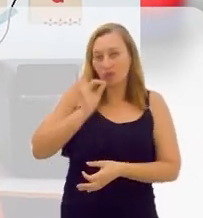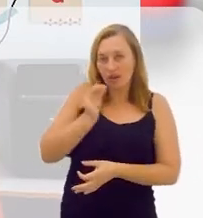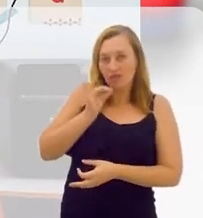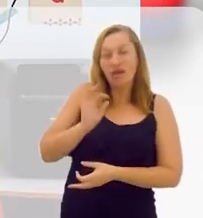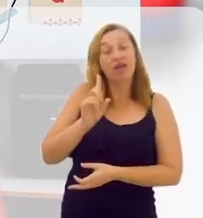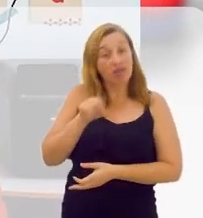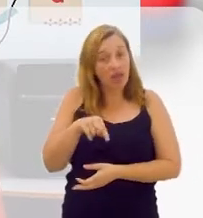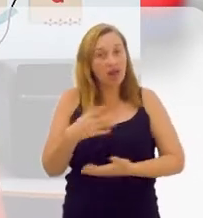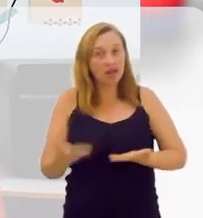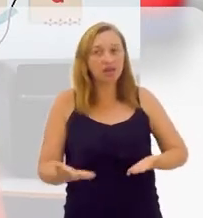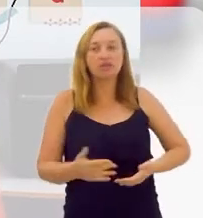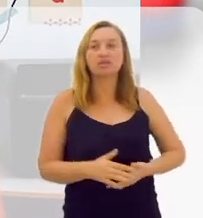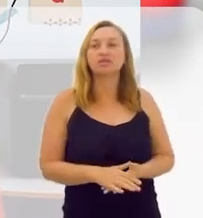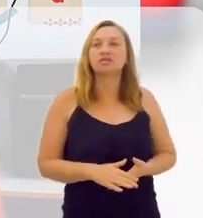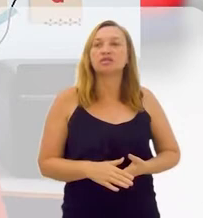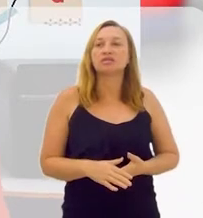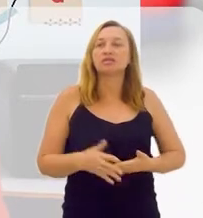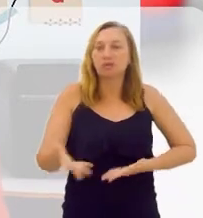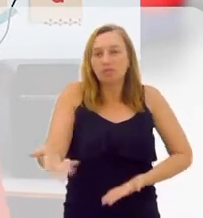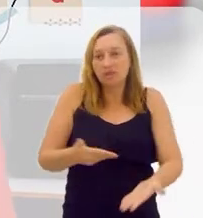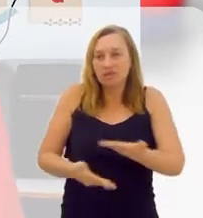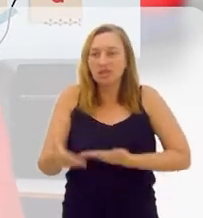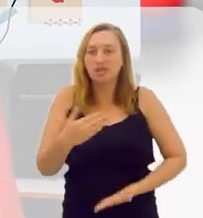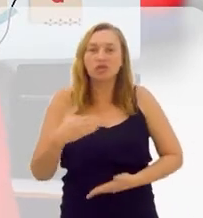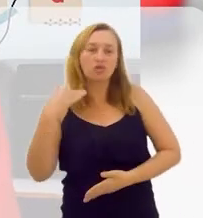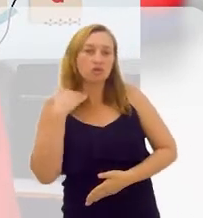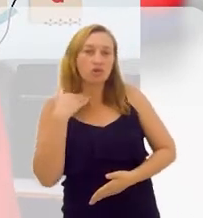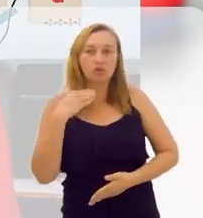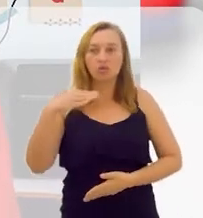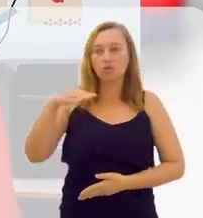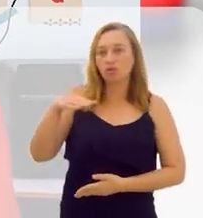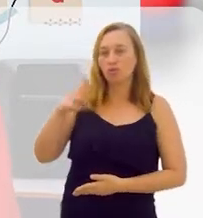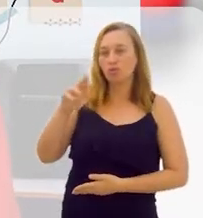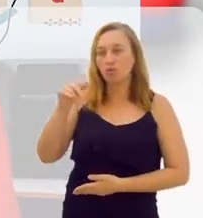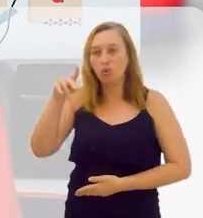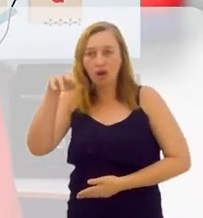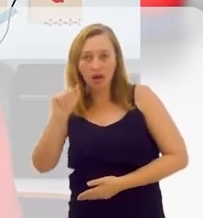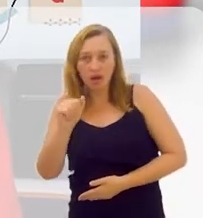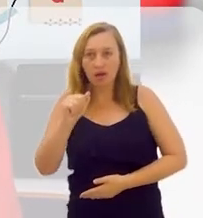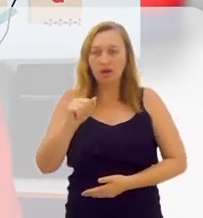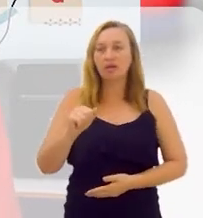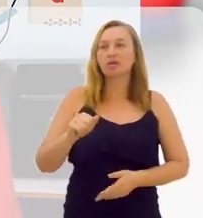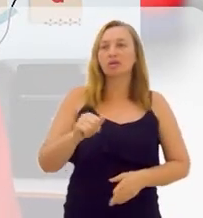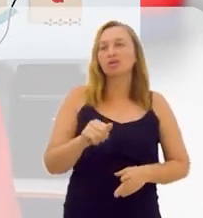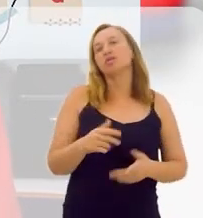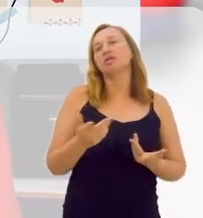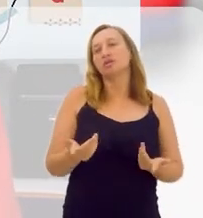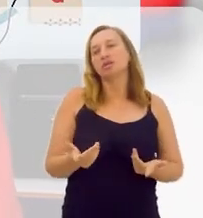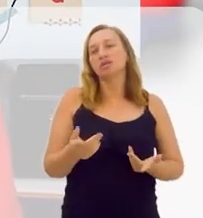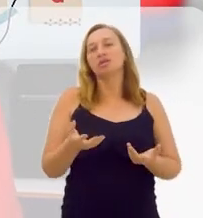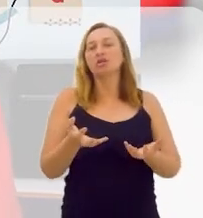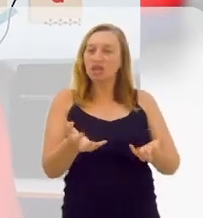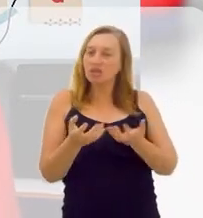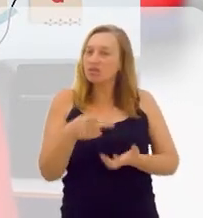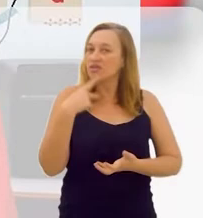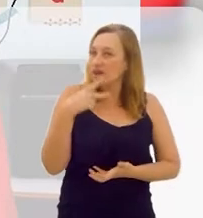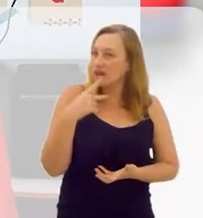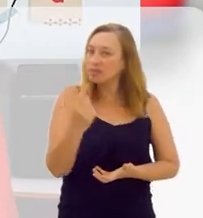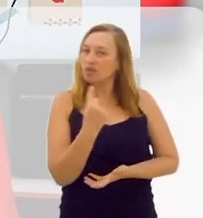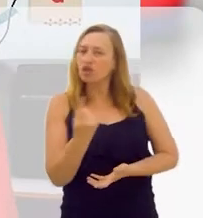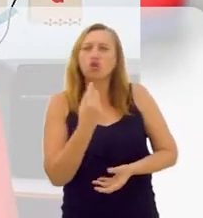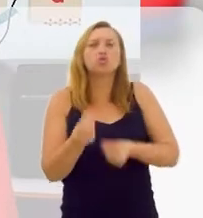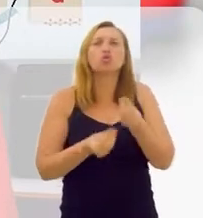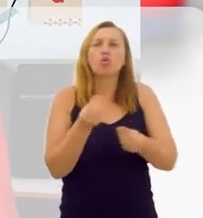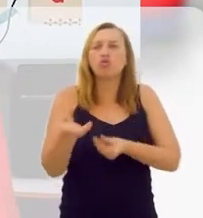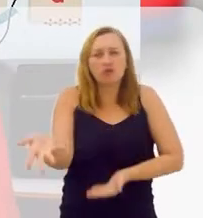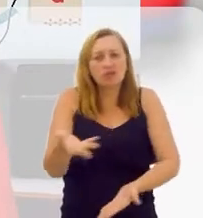café, né? E isso, numa parceria aí com o Banco Mumbuca, que é o banco popular de Maricá, né? Eu queria que você contasse